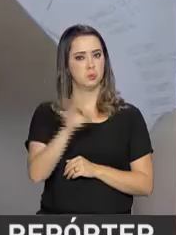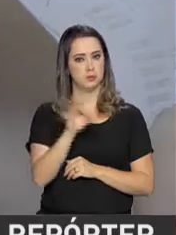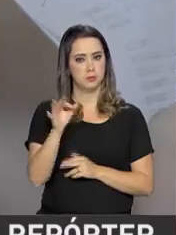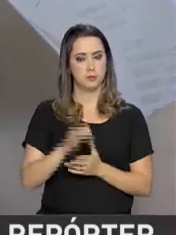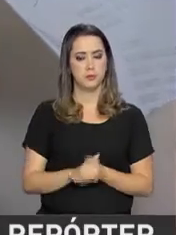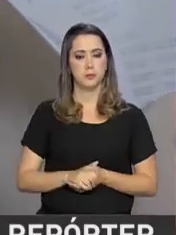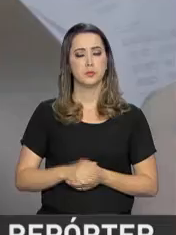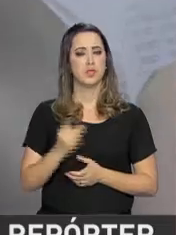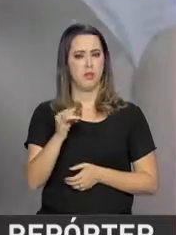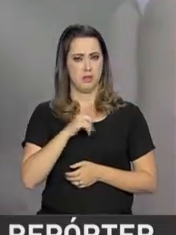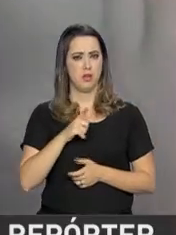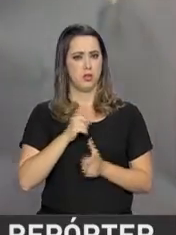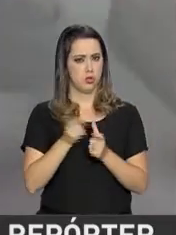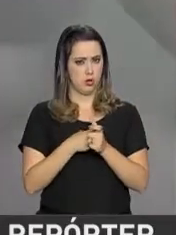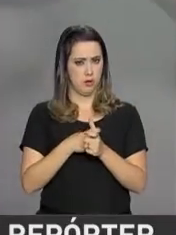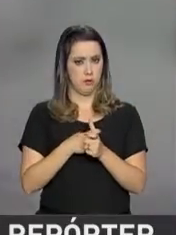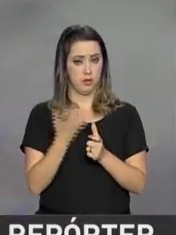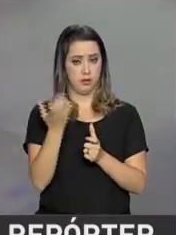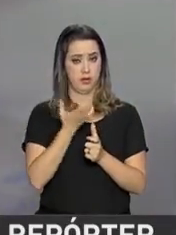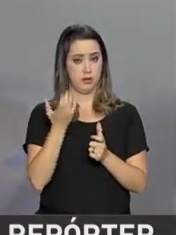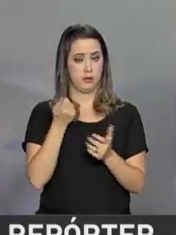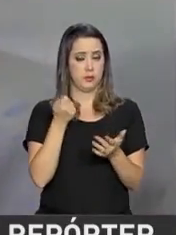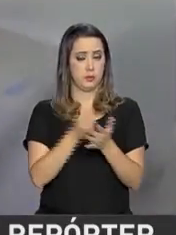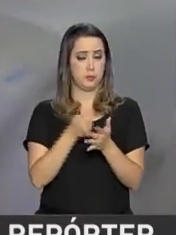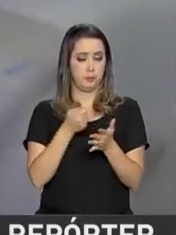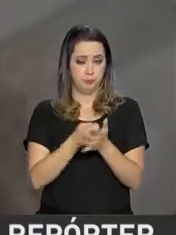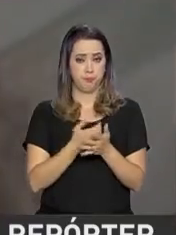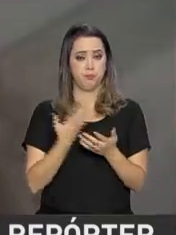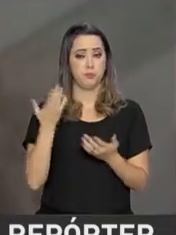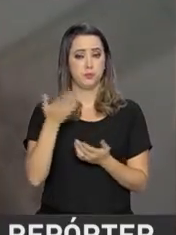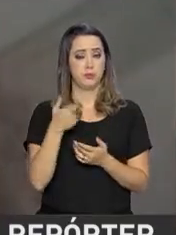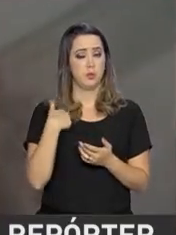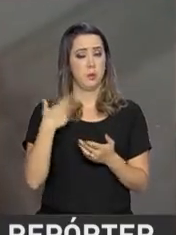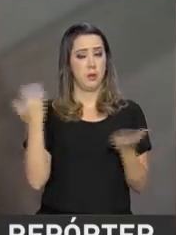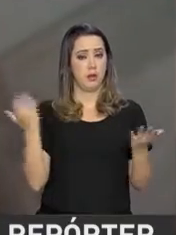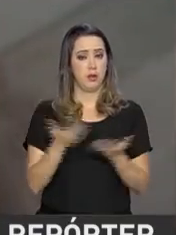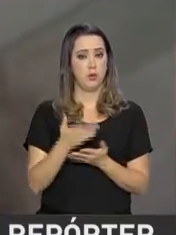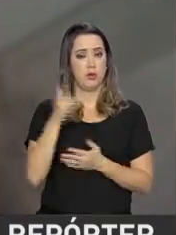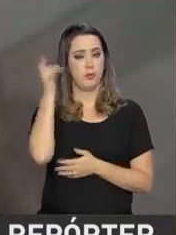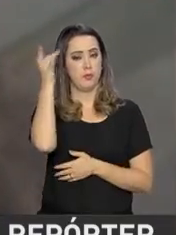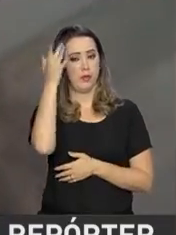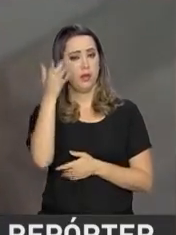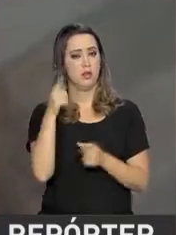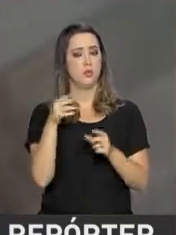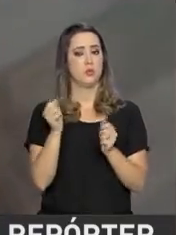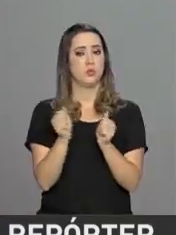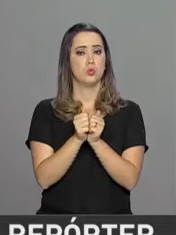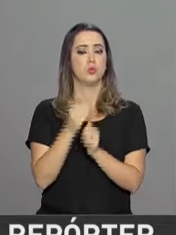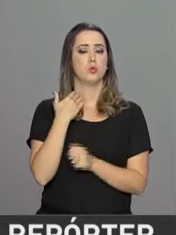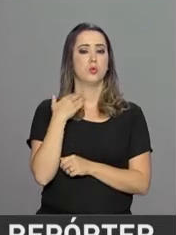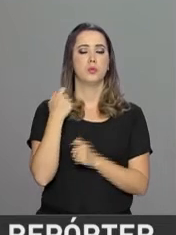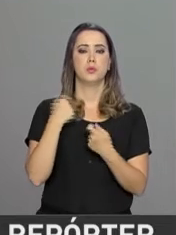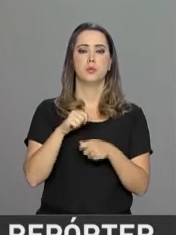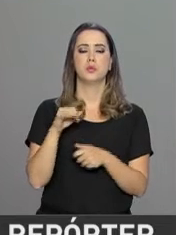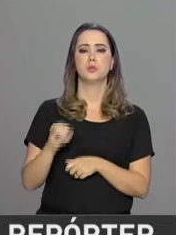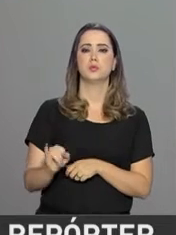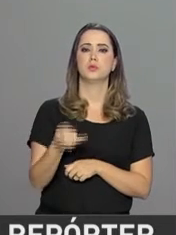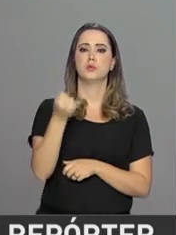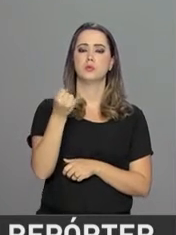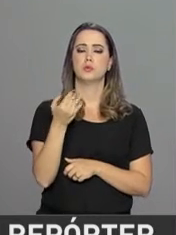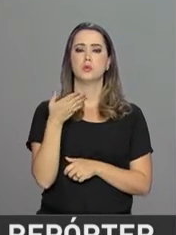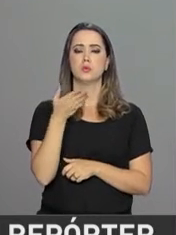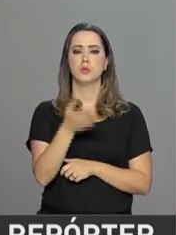ano e se você tem alguma dívida que está tirando o sono e gostaria de negociar com o banco deve aproveitar a